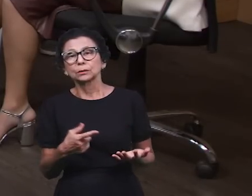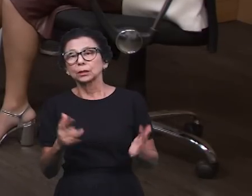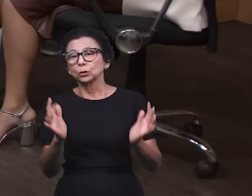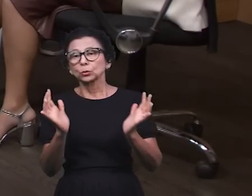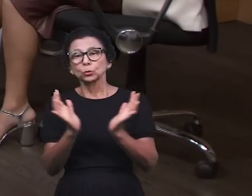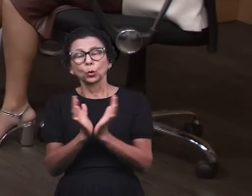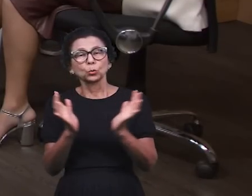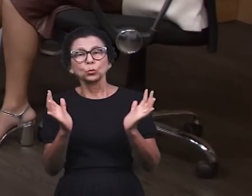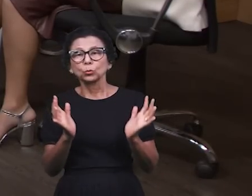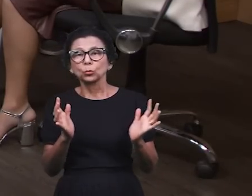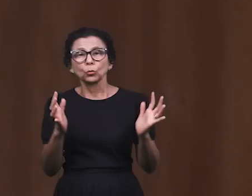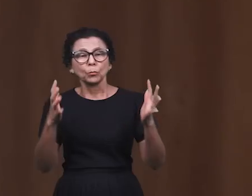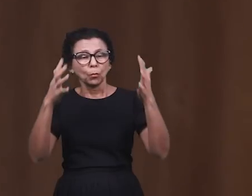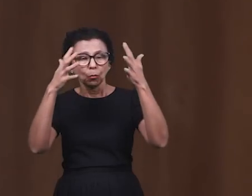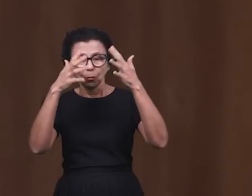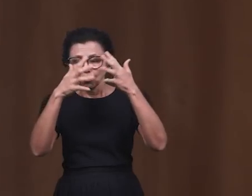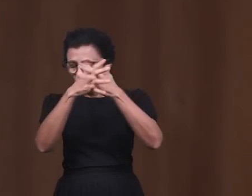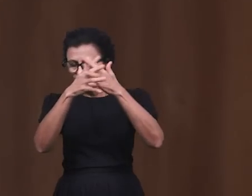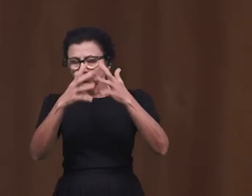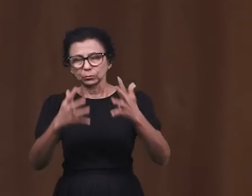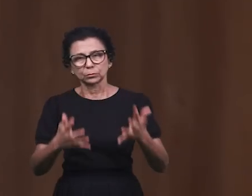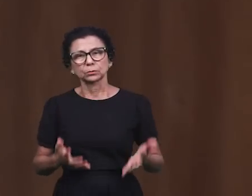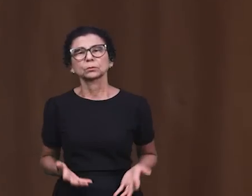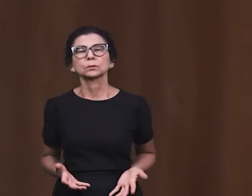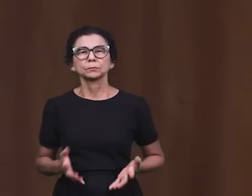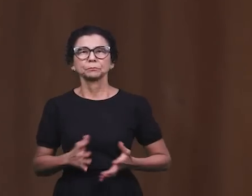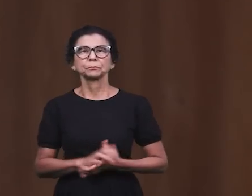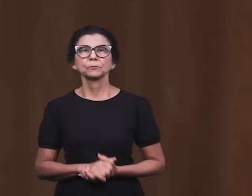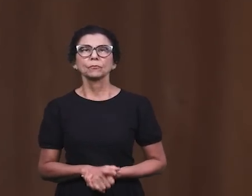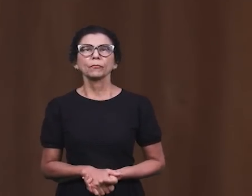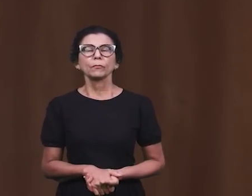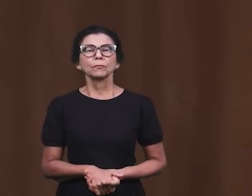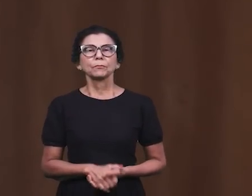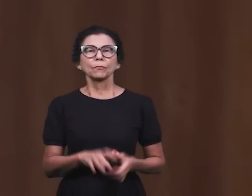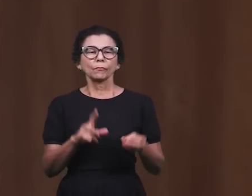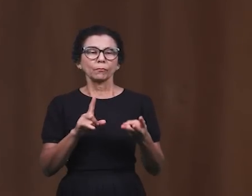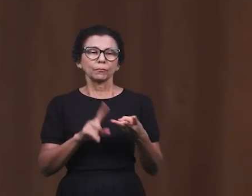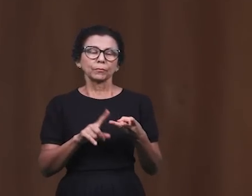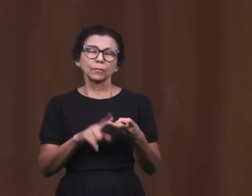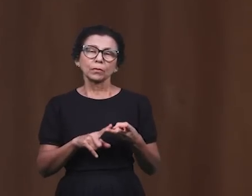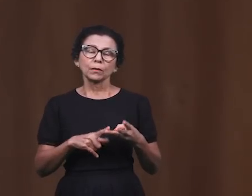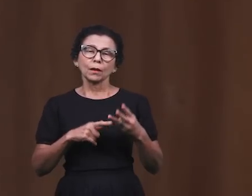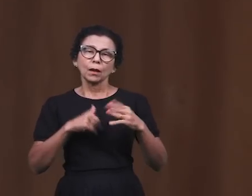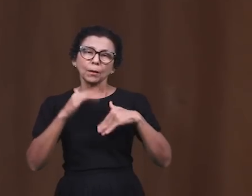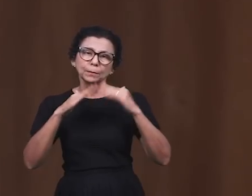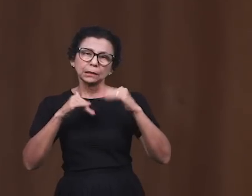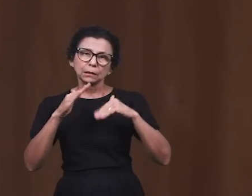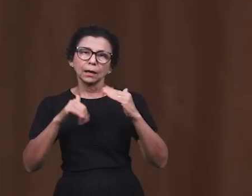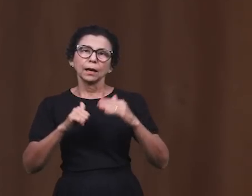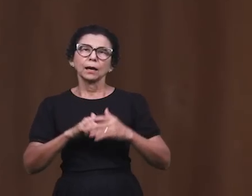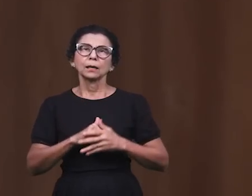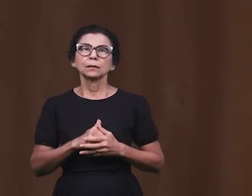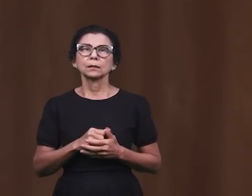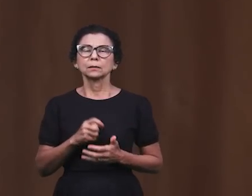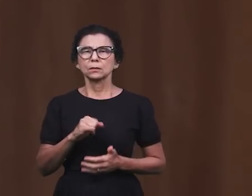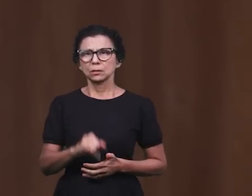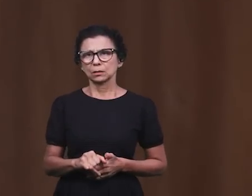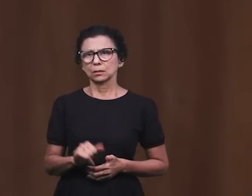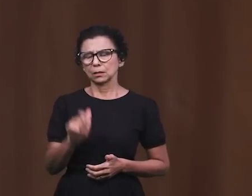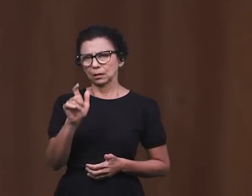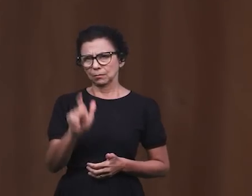grupo inteiro. Então, tem que ter esses dois aspectos. E o terceiro, que é a aptidão. Saber se realmente a